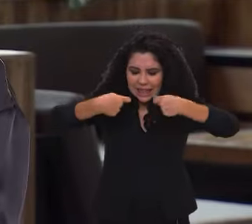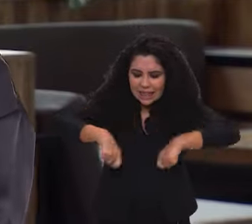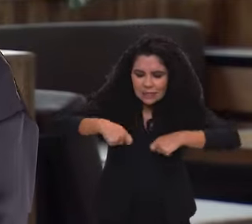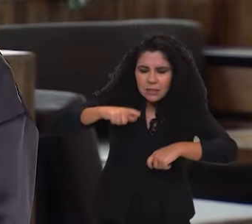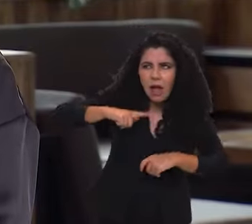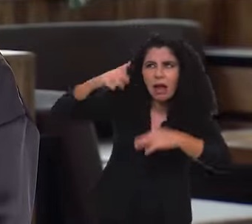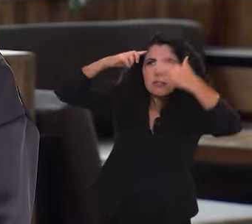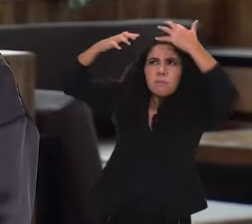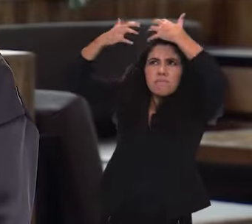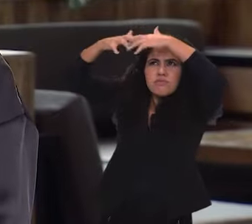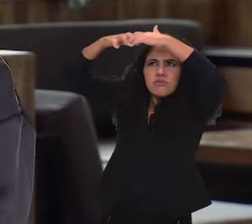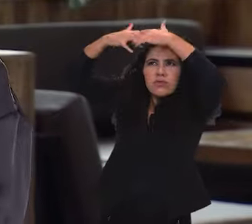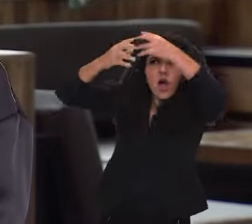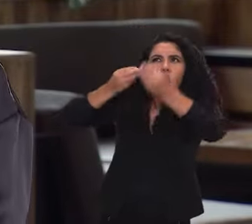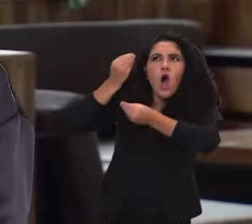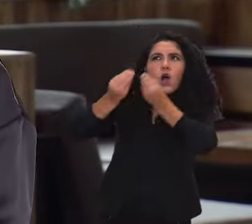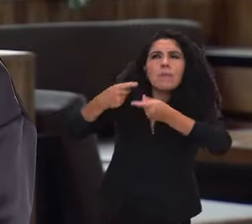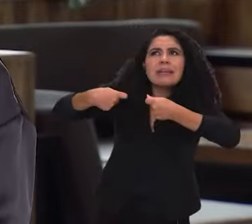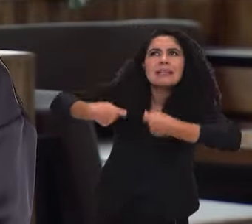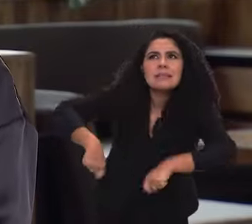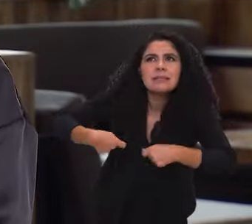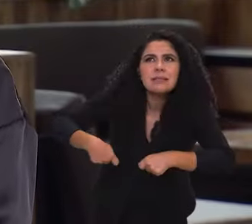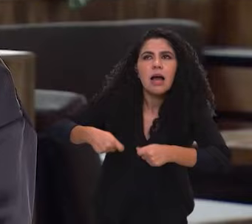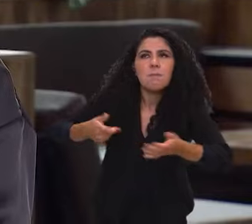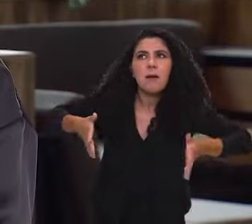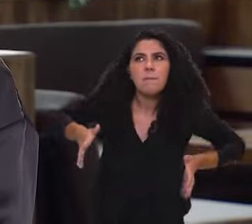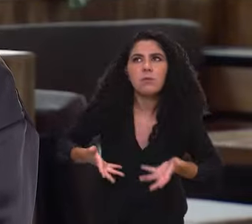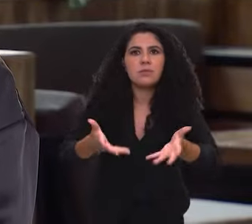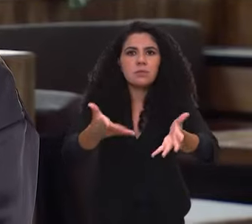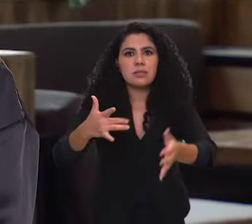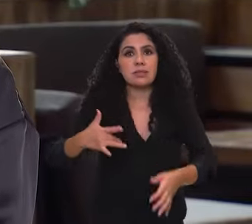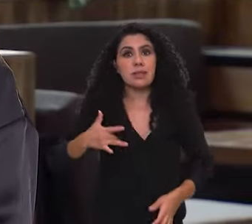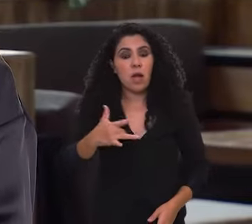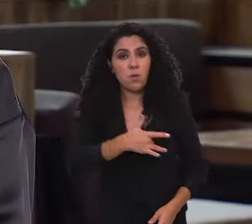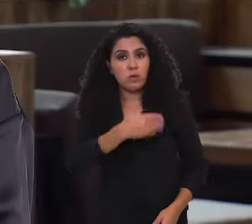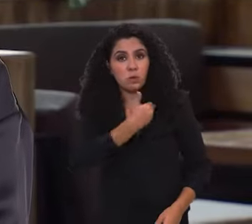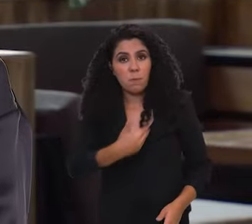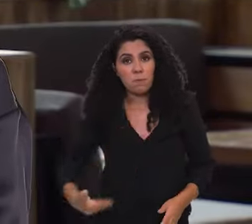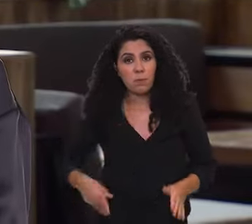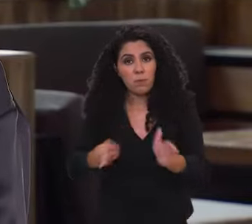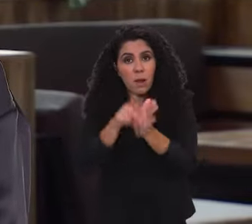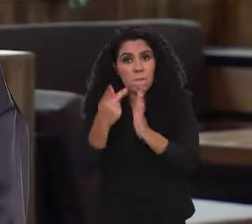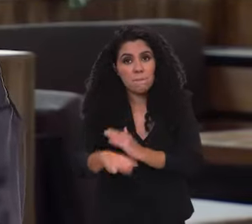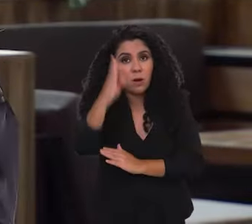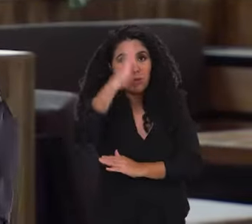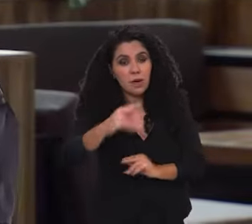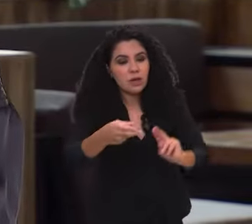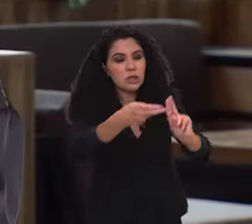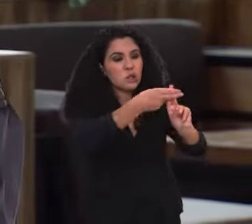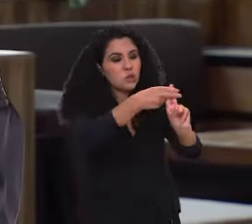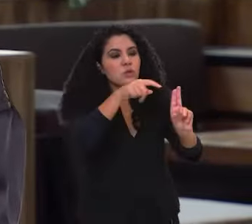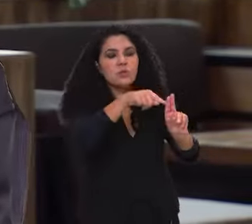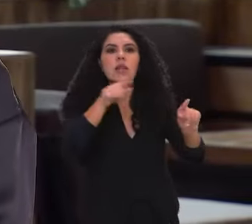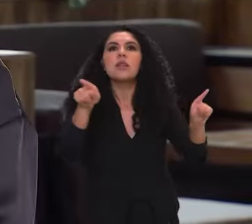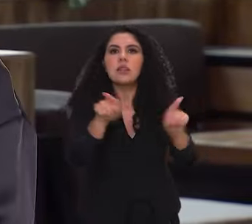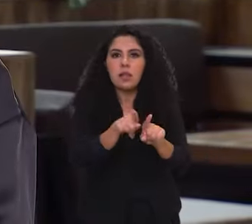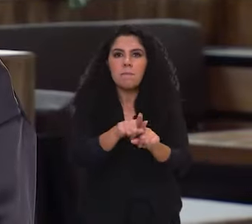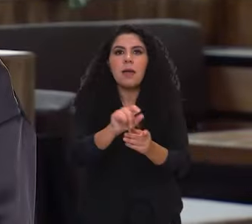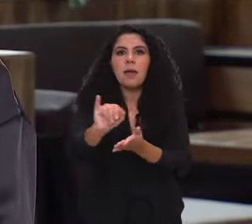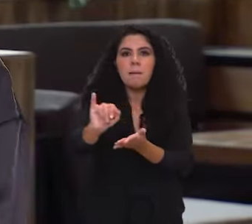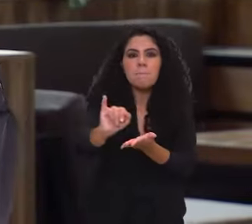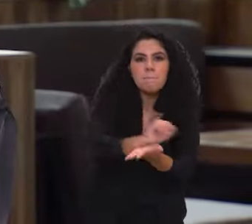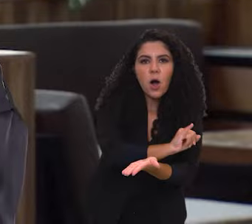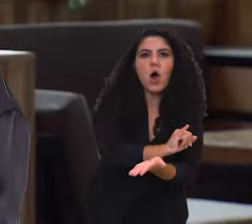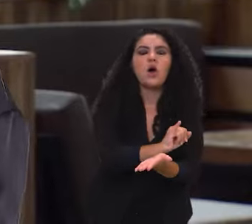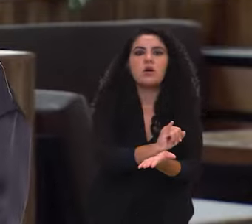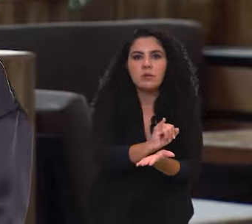os recursos da biodiversidade para a nossa promoção da saúde do povo brasileiro. Hoje o SUS ainda importa boa parte de seus